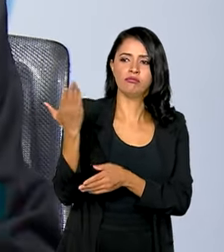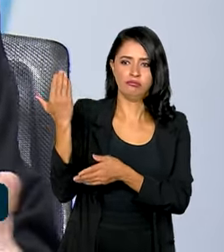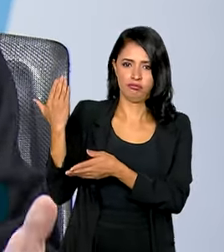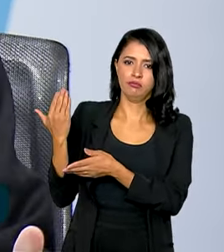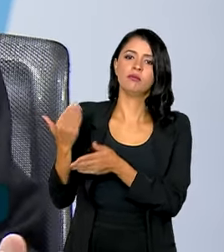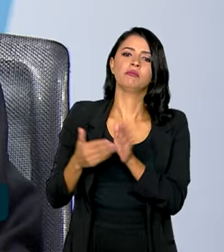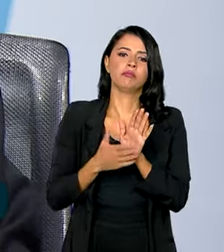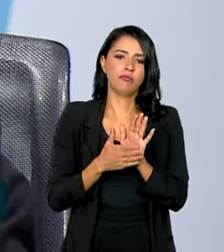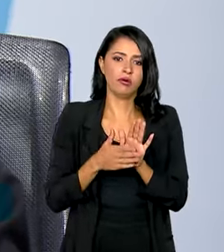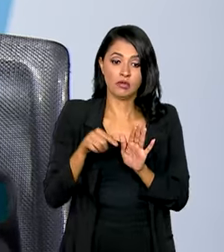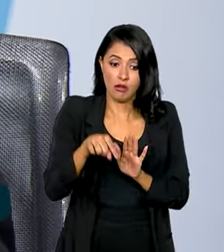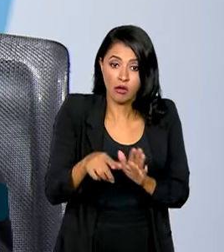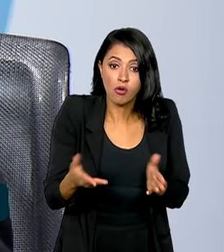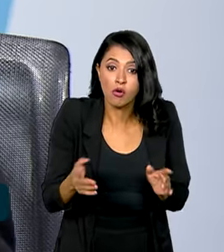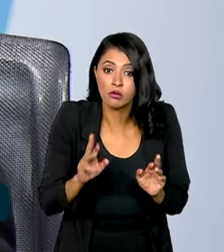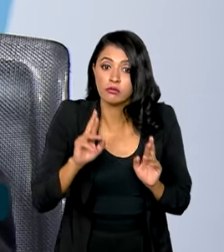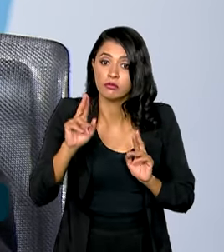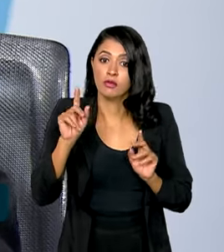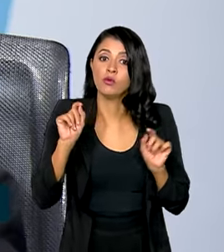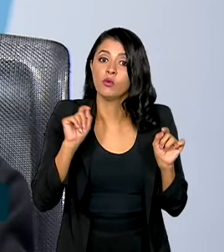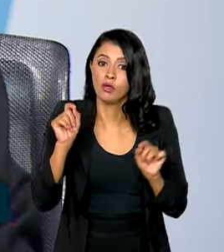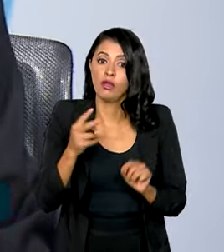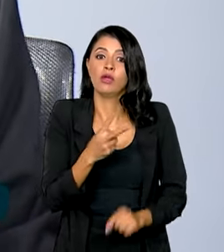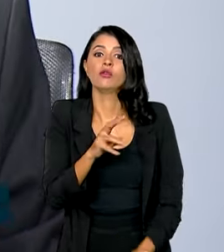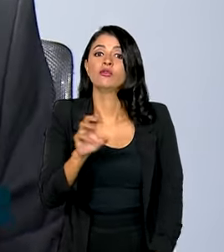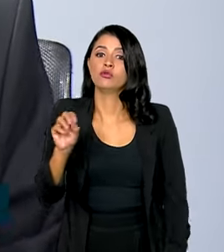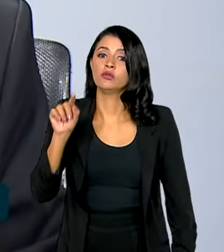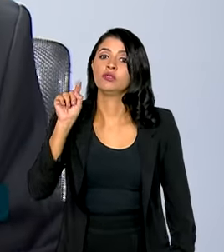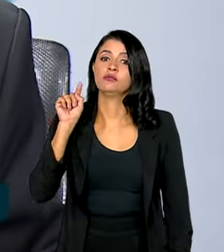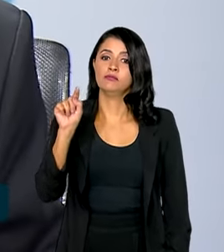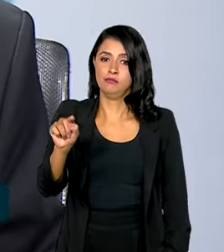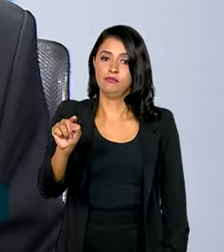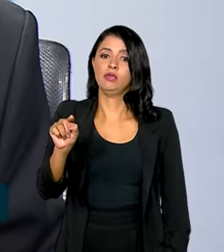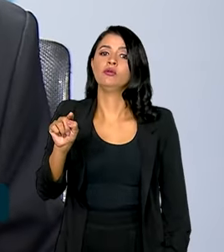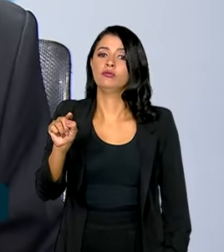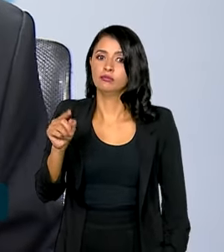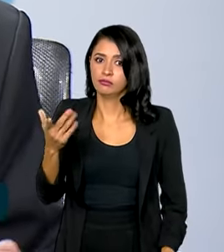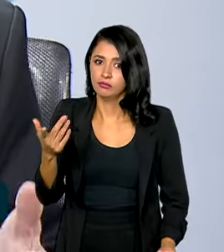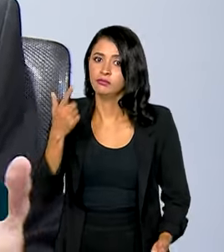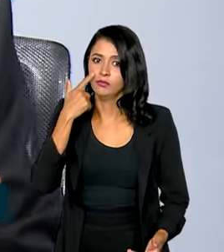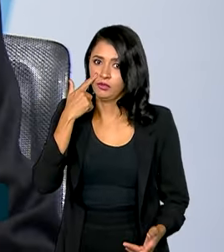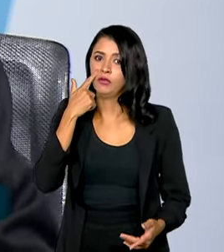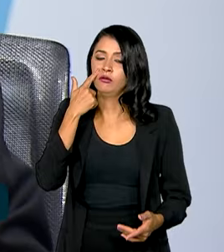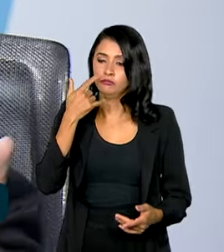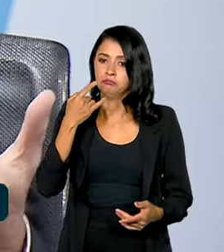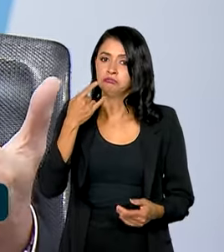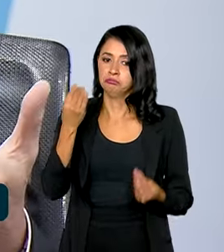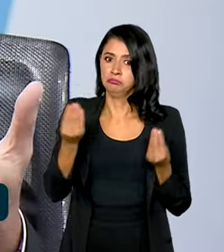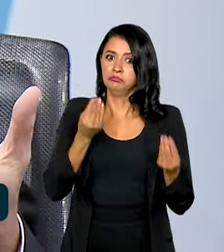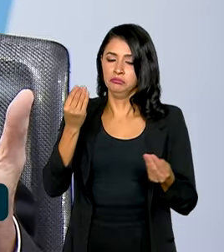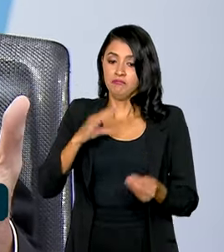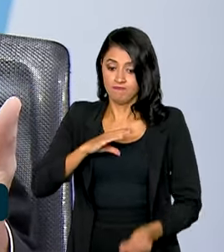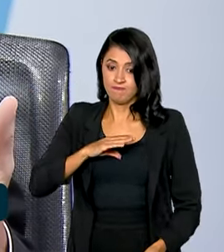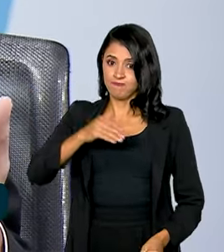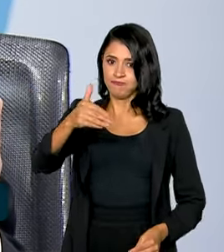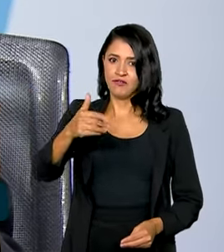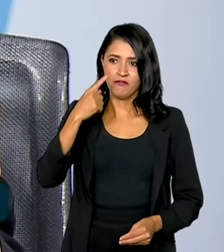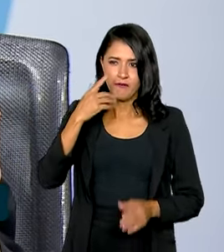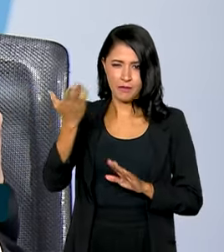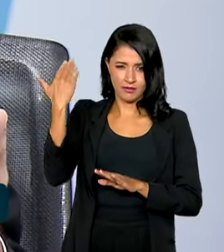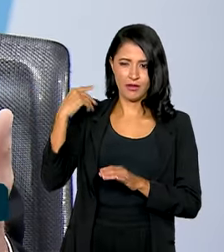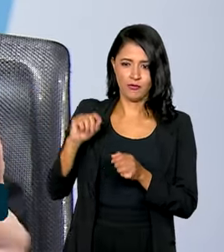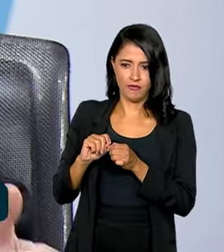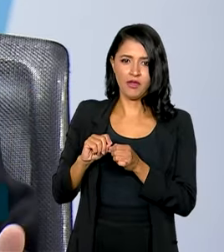proposta agora é 200.000 ão Arrojado o que foi feito deu